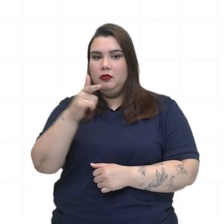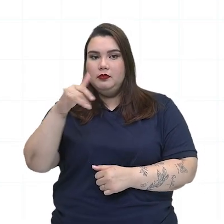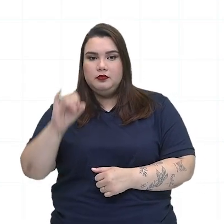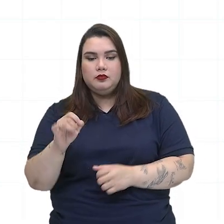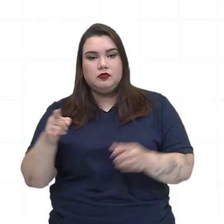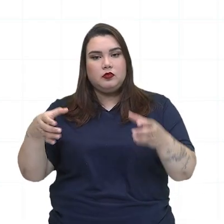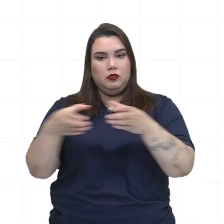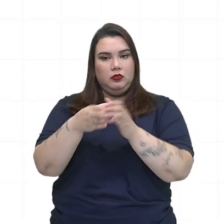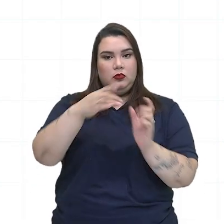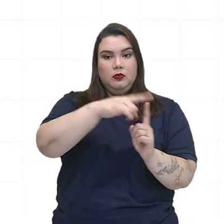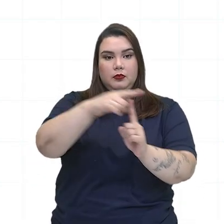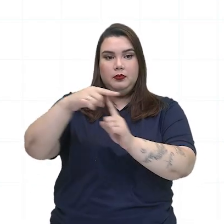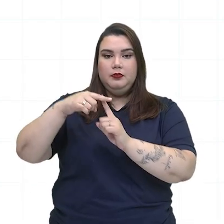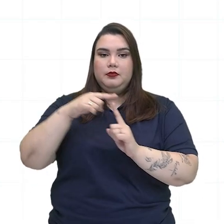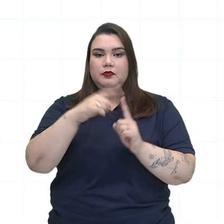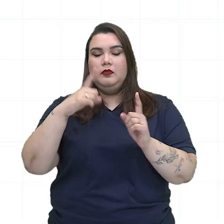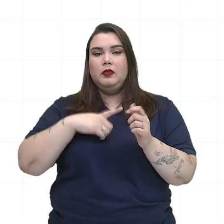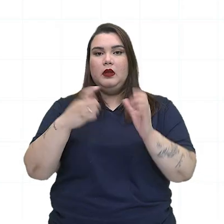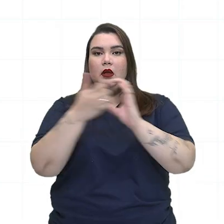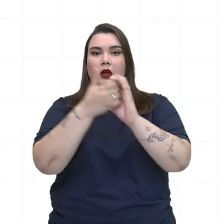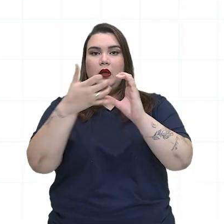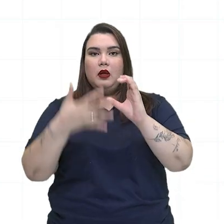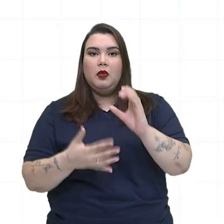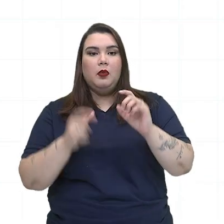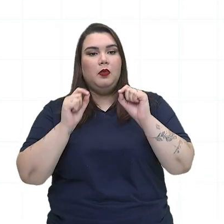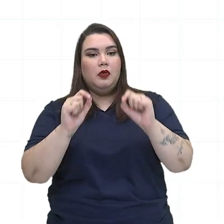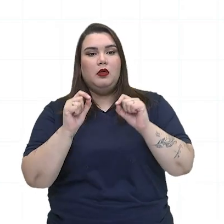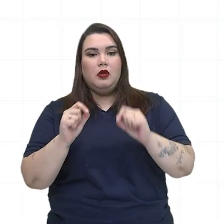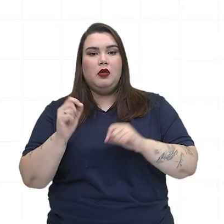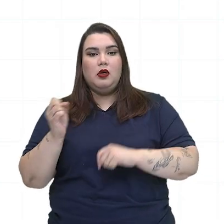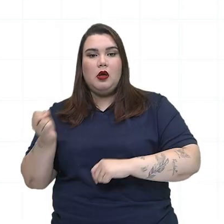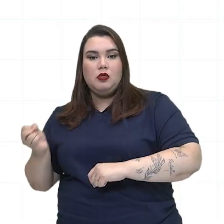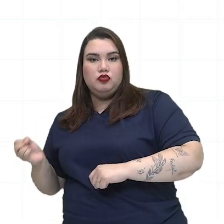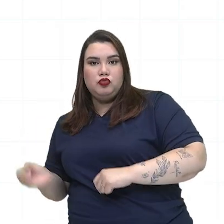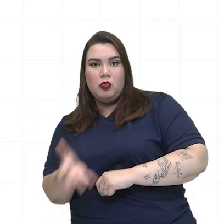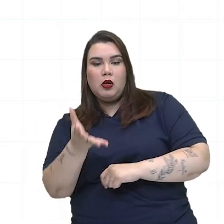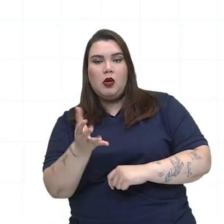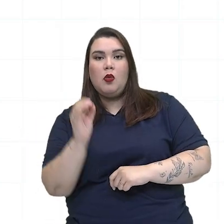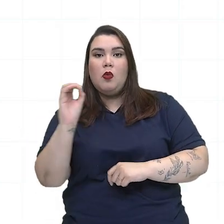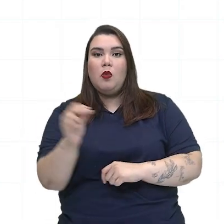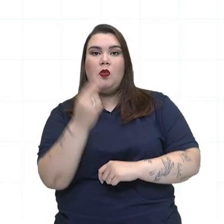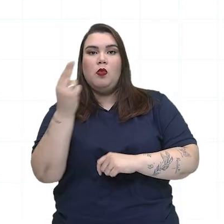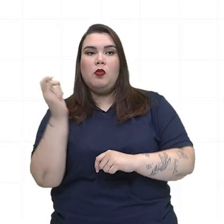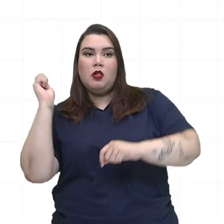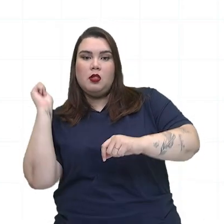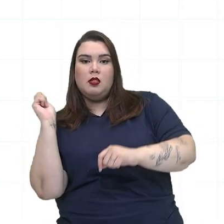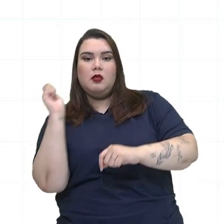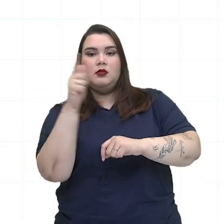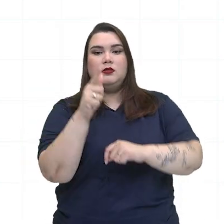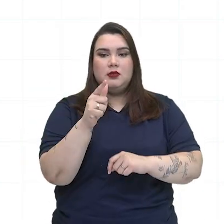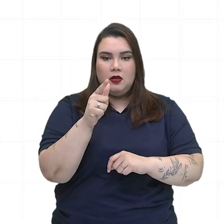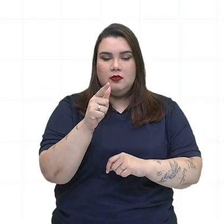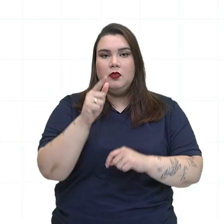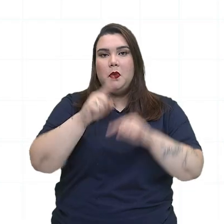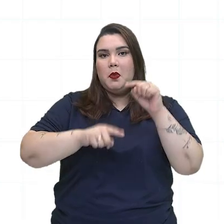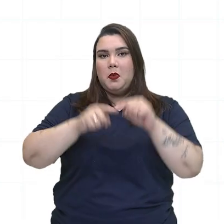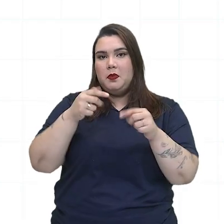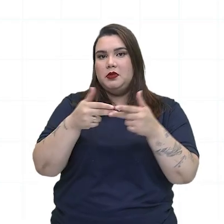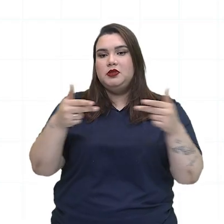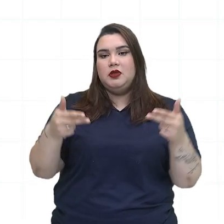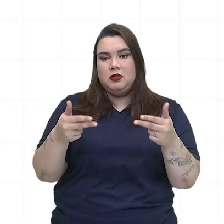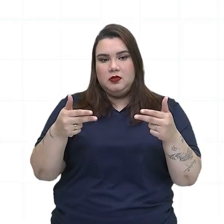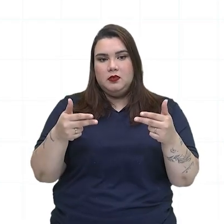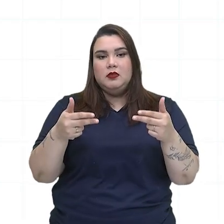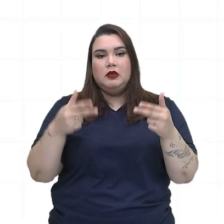se caracterizam por arremessar, lançar um objeto, procurando acertar um